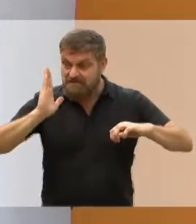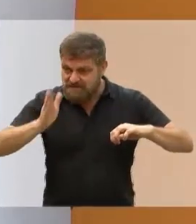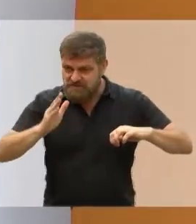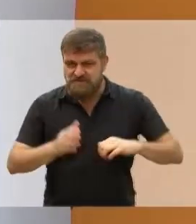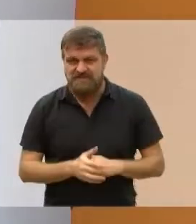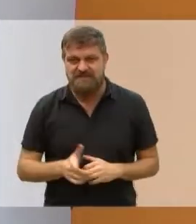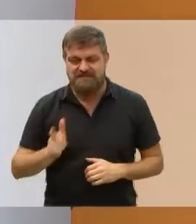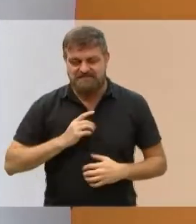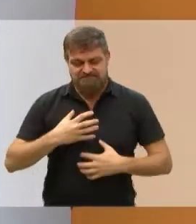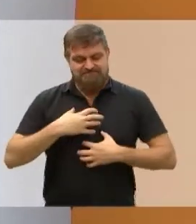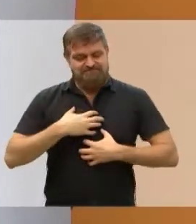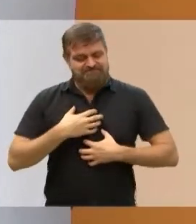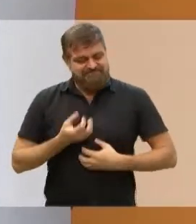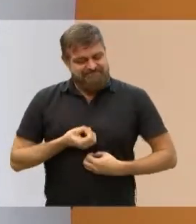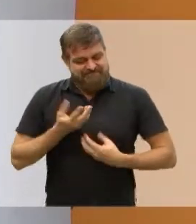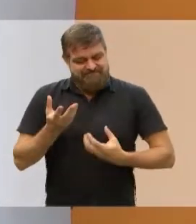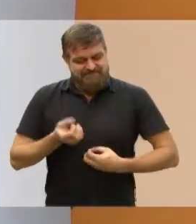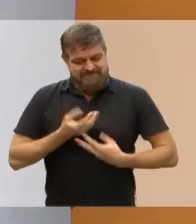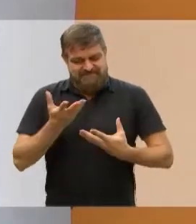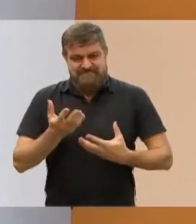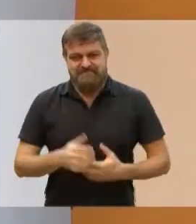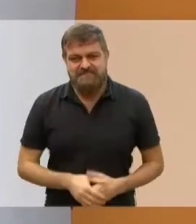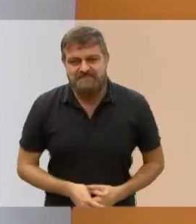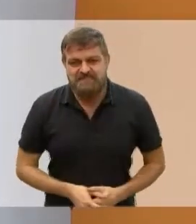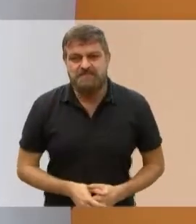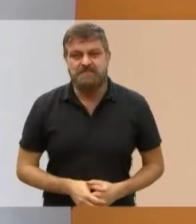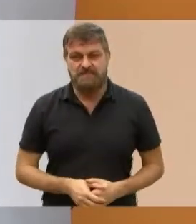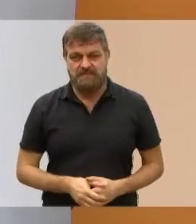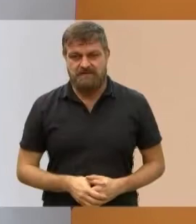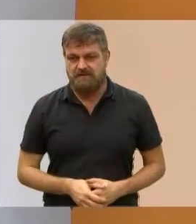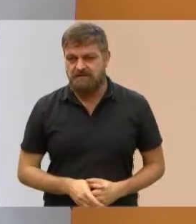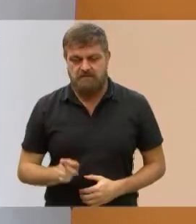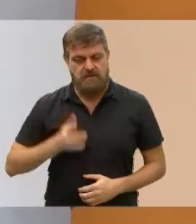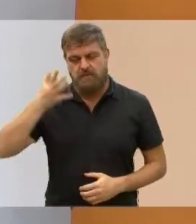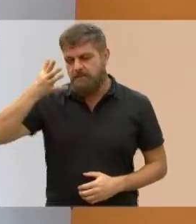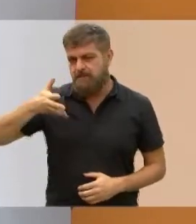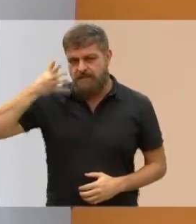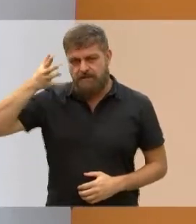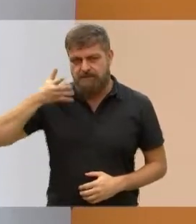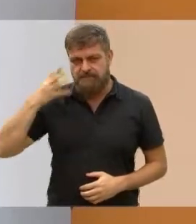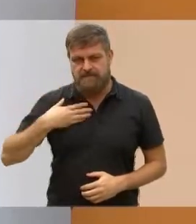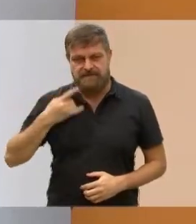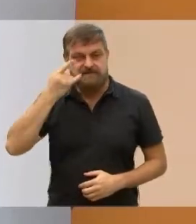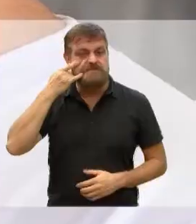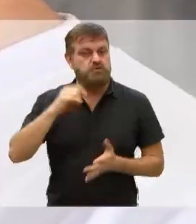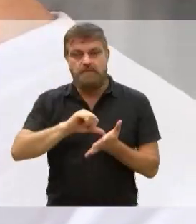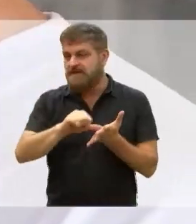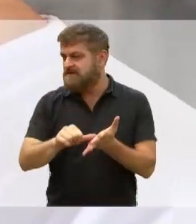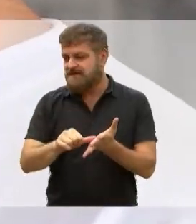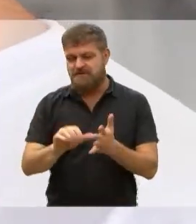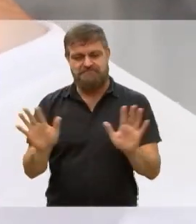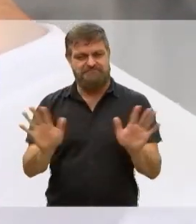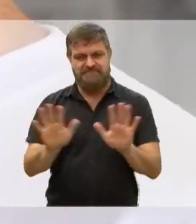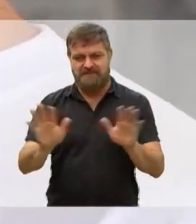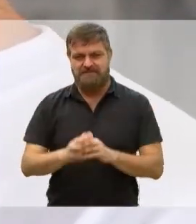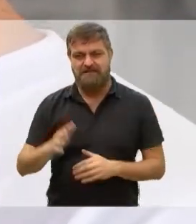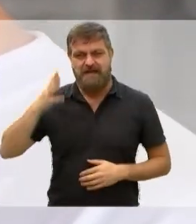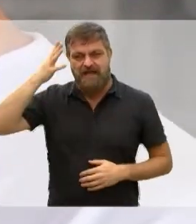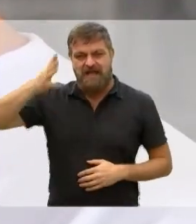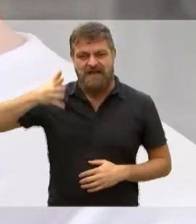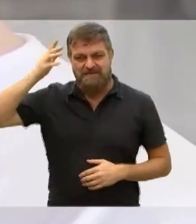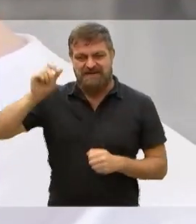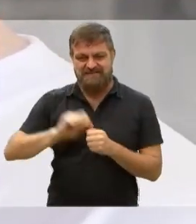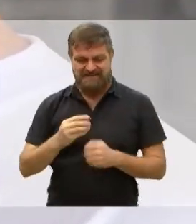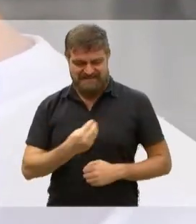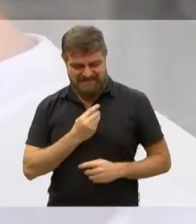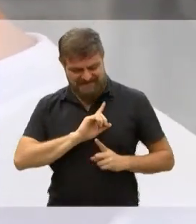palestra inspiradora, né? É uma palestra inspiradora, não é uma palestra sobre síndrome de Down, e é uma palestra que tem